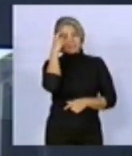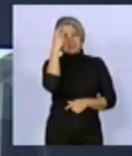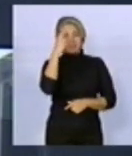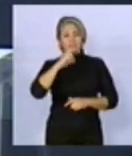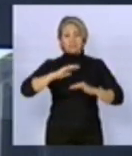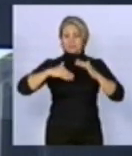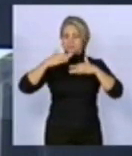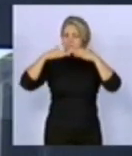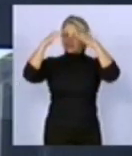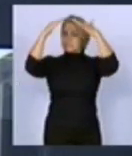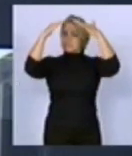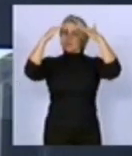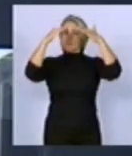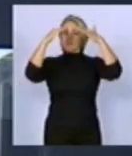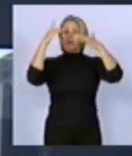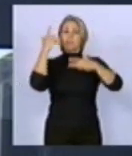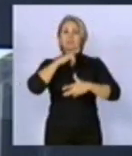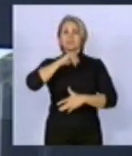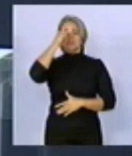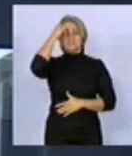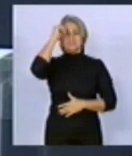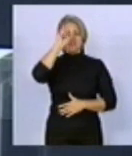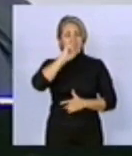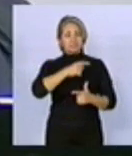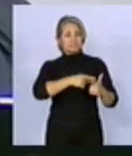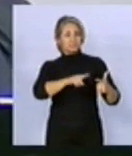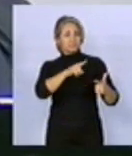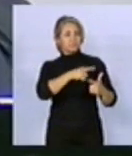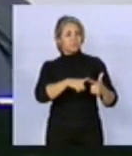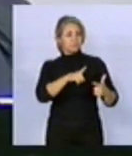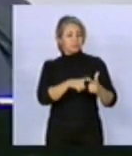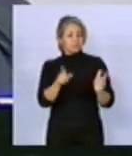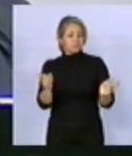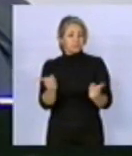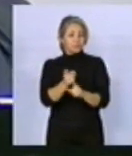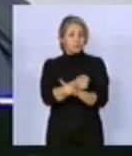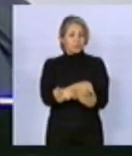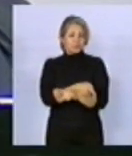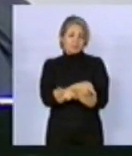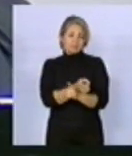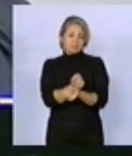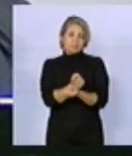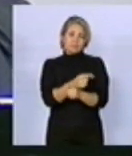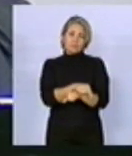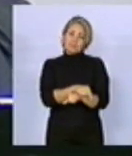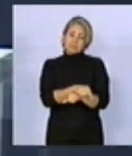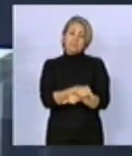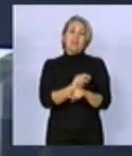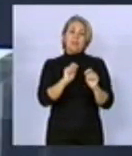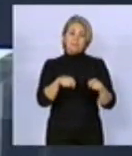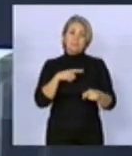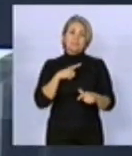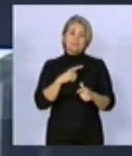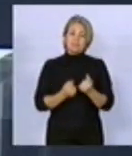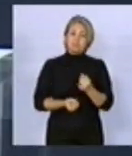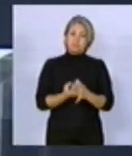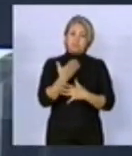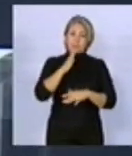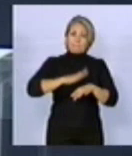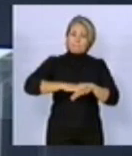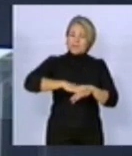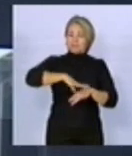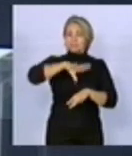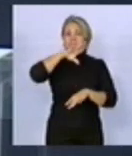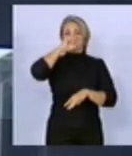gradual para evitarmos que o efeito seja o contrário porque podemos estar causando mais poluição